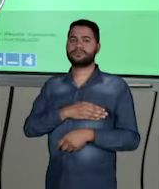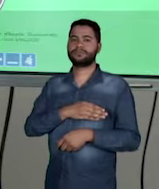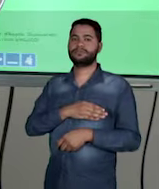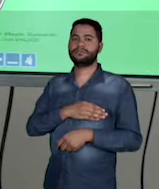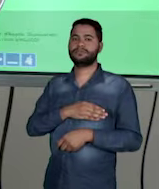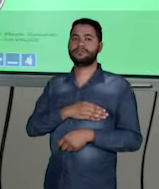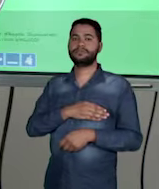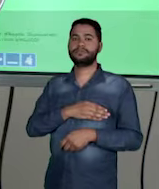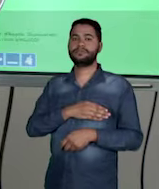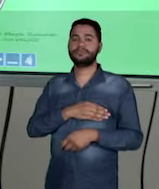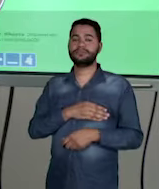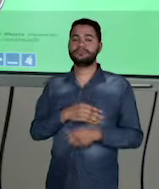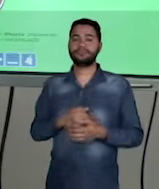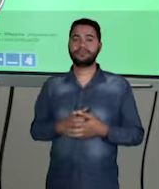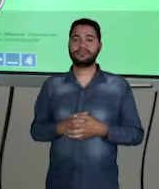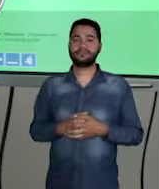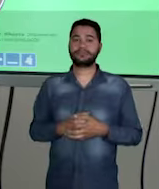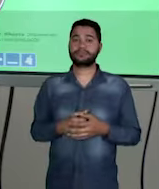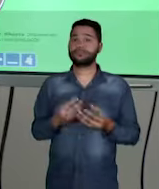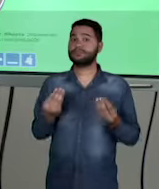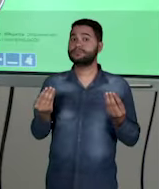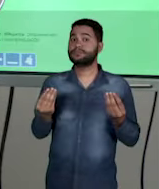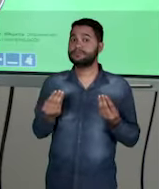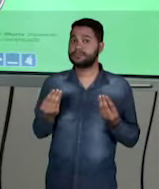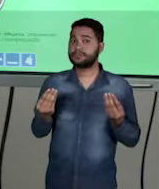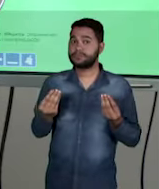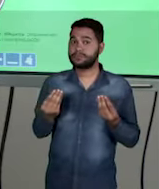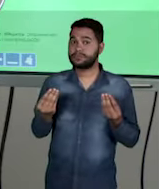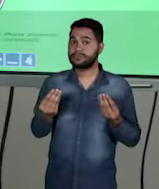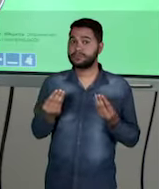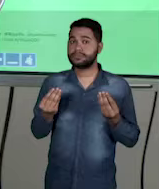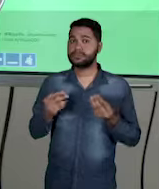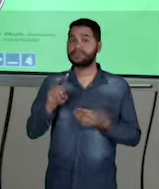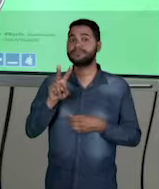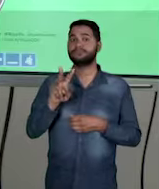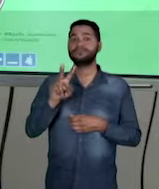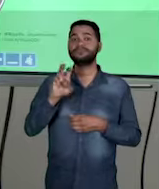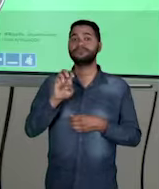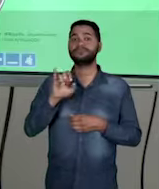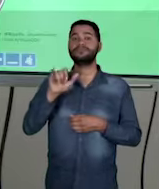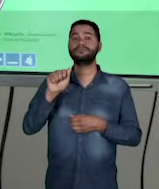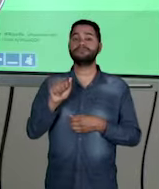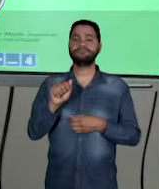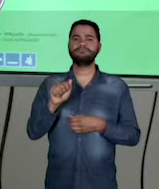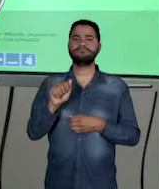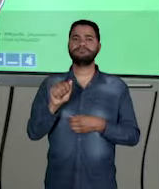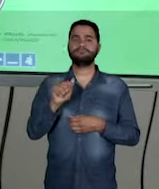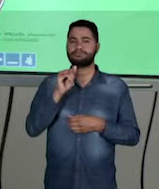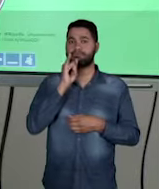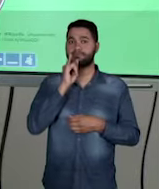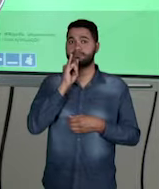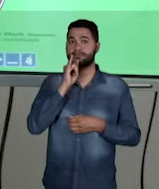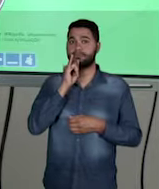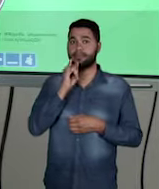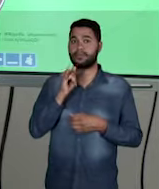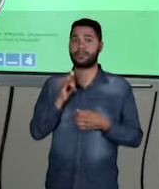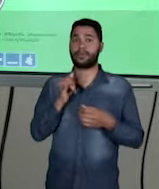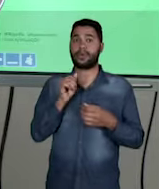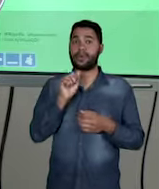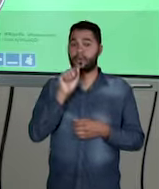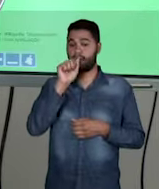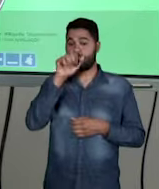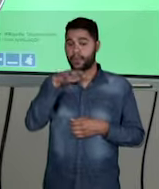coração, ele volta por meio de uma veia. Por quê? Para sair, sai por meio da